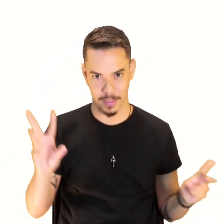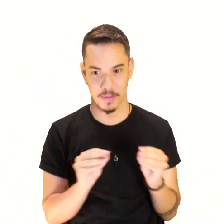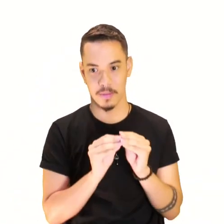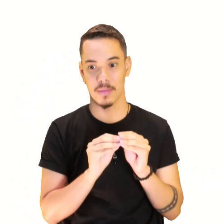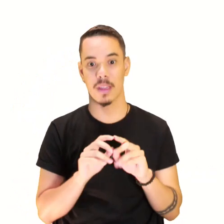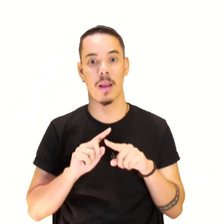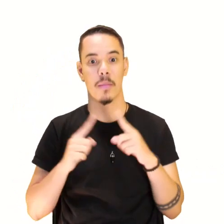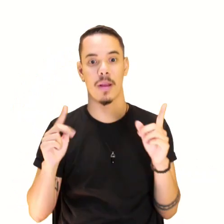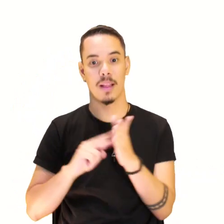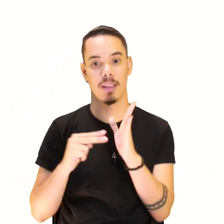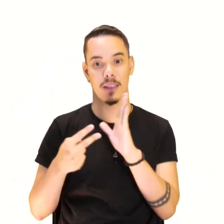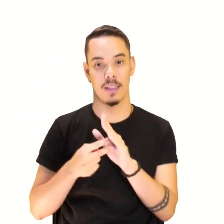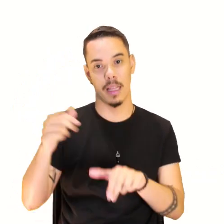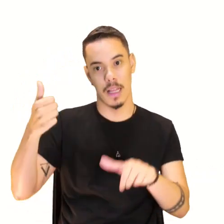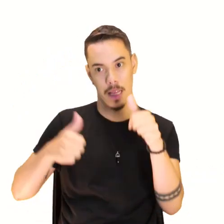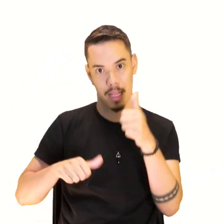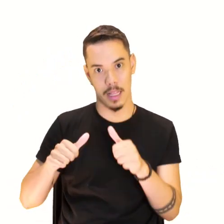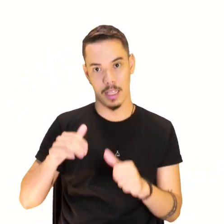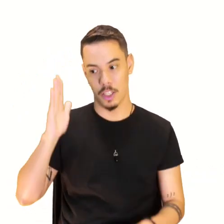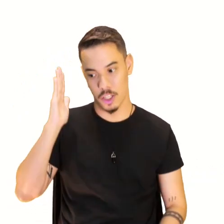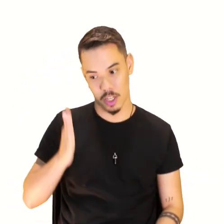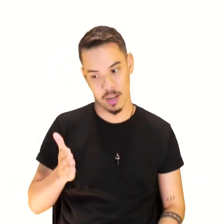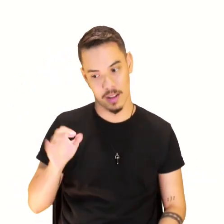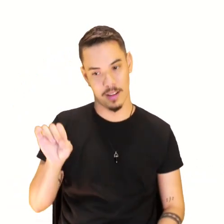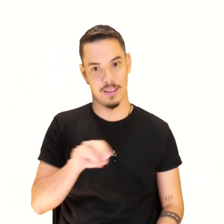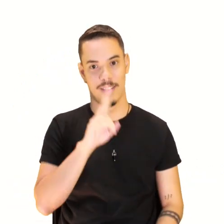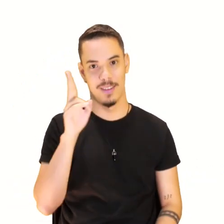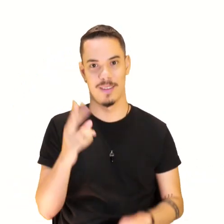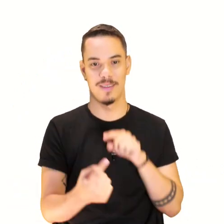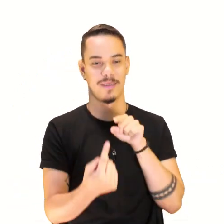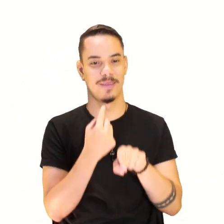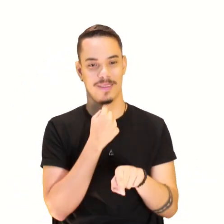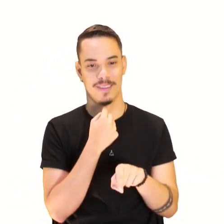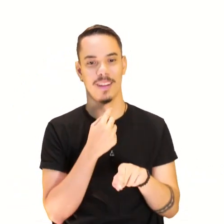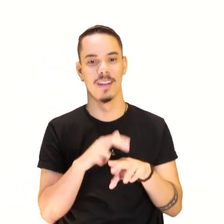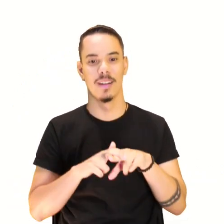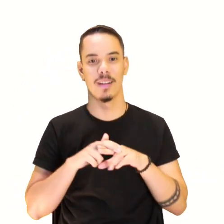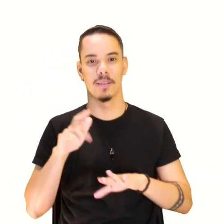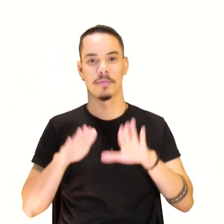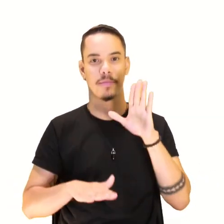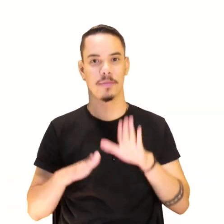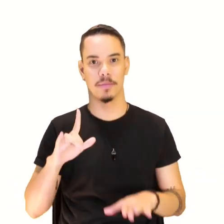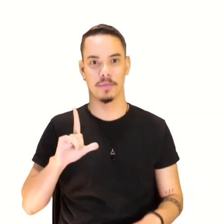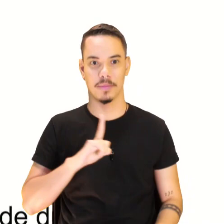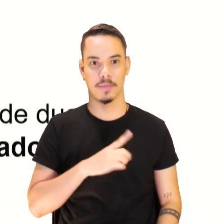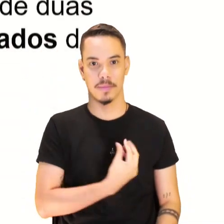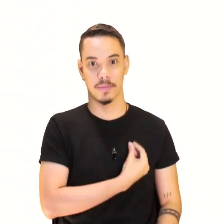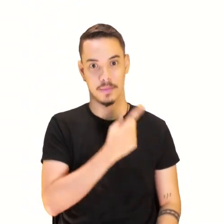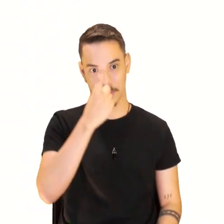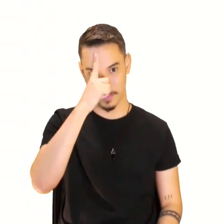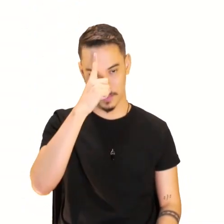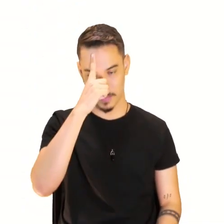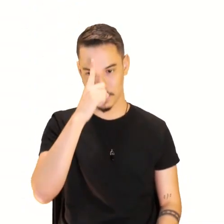novo elas são diretas ou inversas tá estão presentes em muitas situações do nosso cotidiano